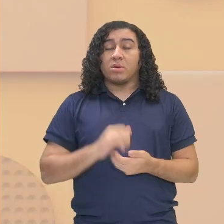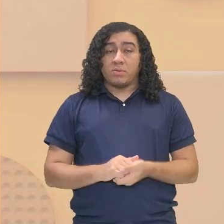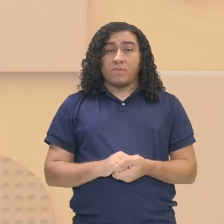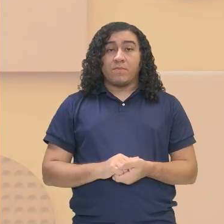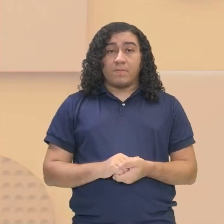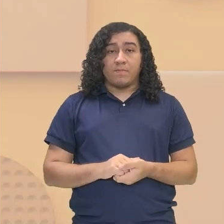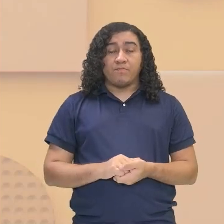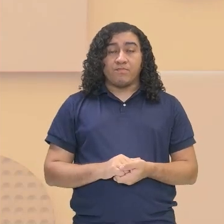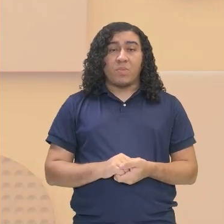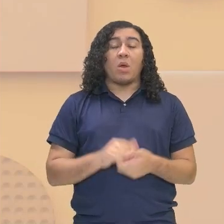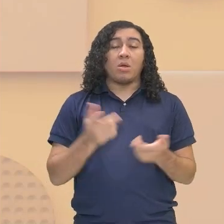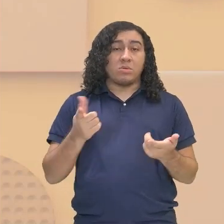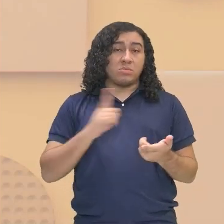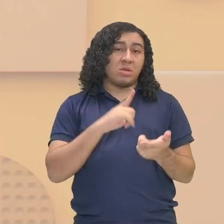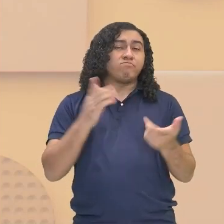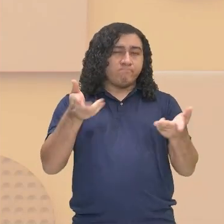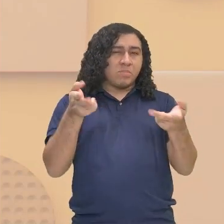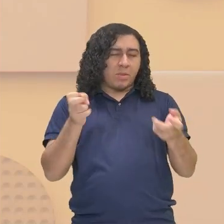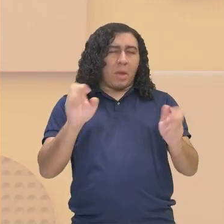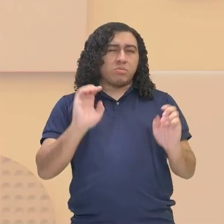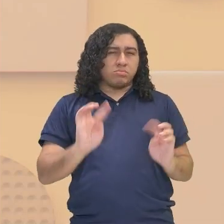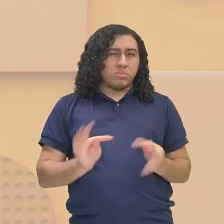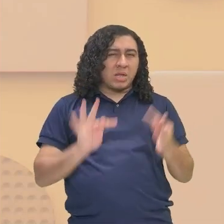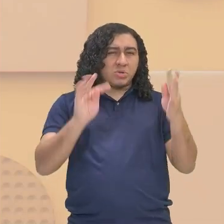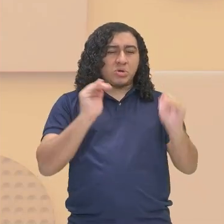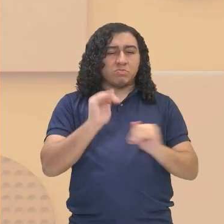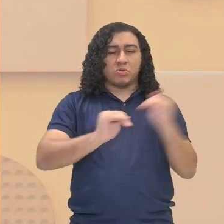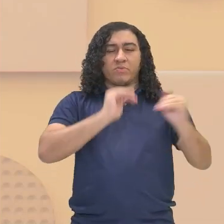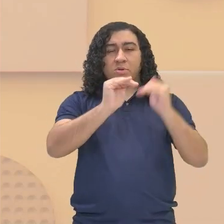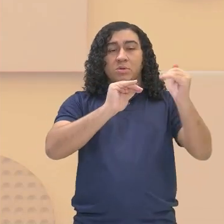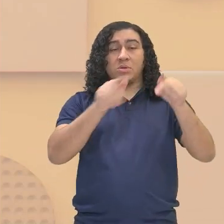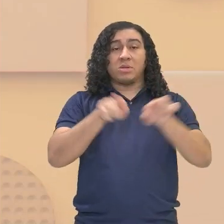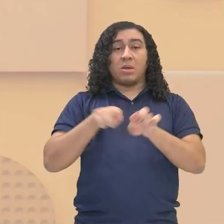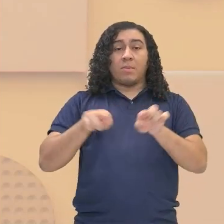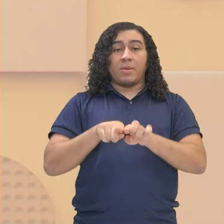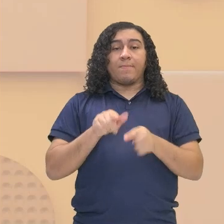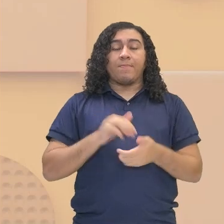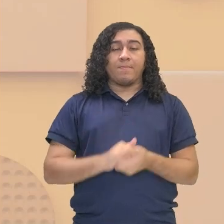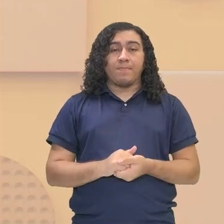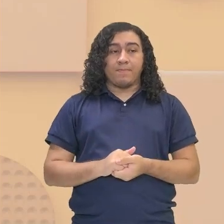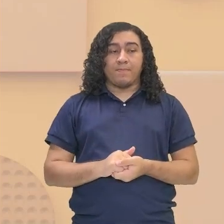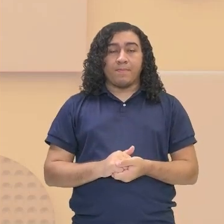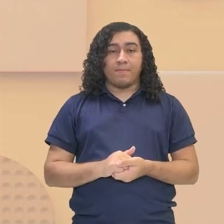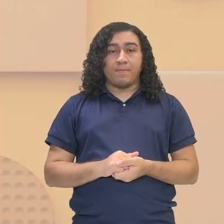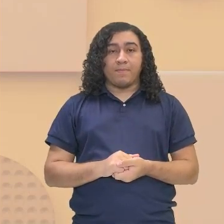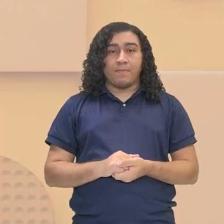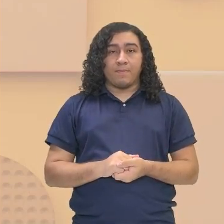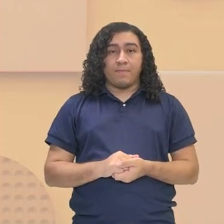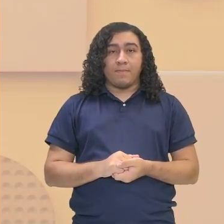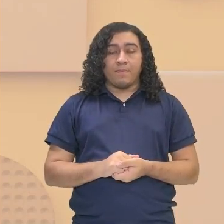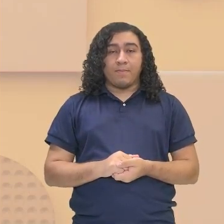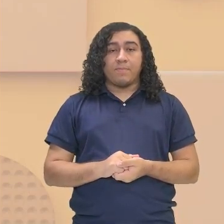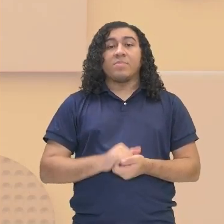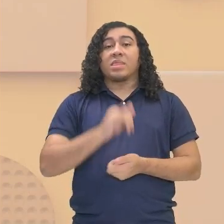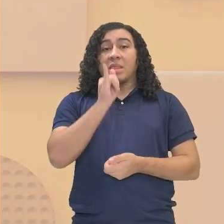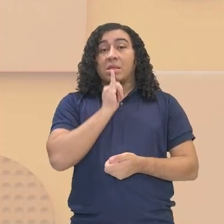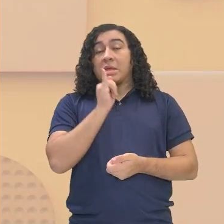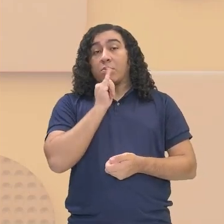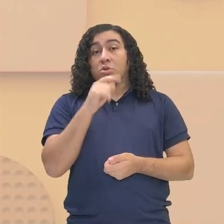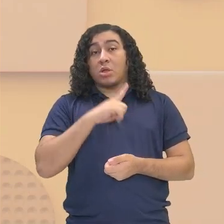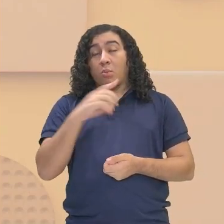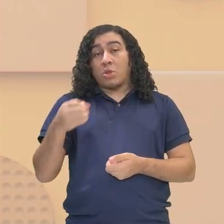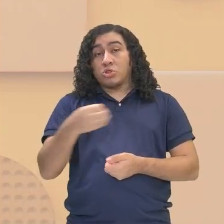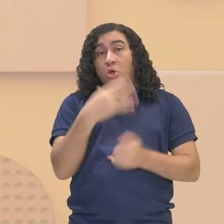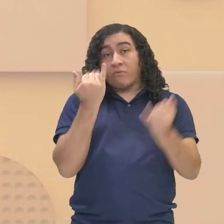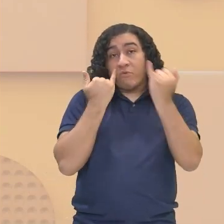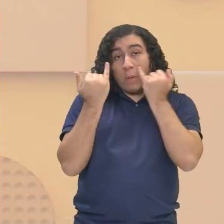Deu para perceber os avanços tecnológicos e, claro, se a gente tem um telefone, então, não é mesmo? Bombardeou, a gente já sabe. Né?